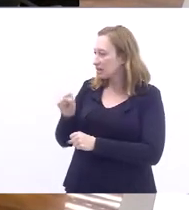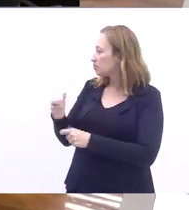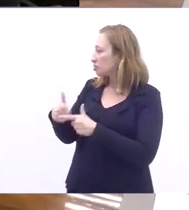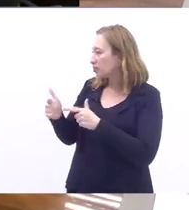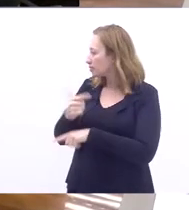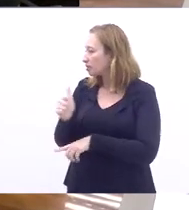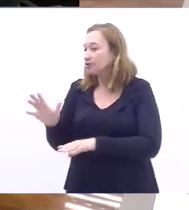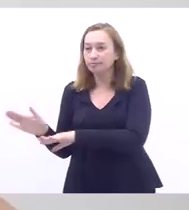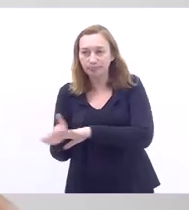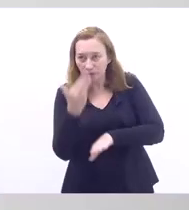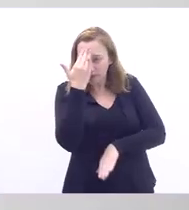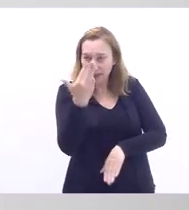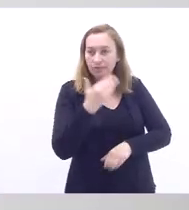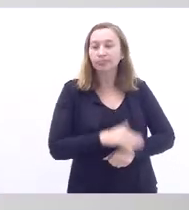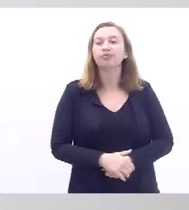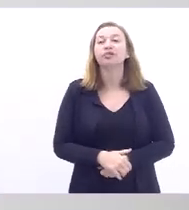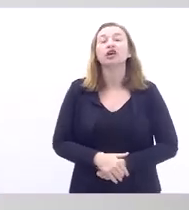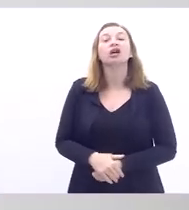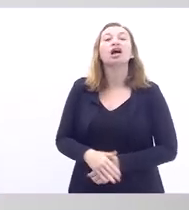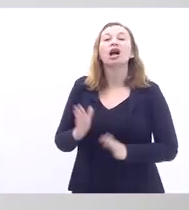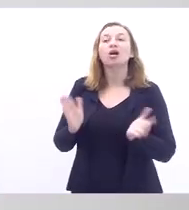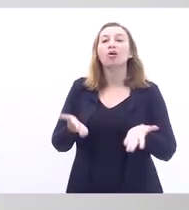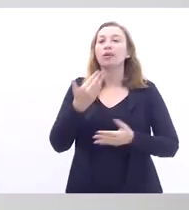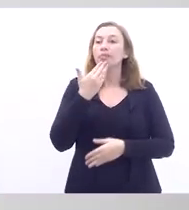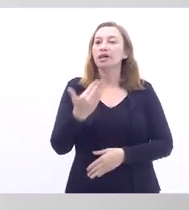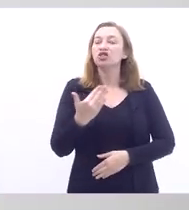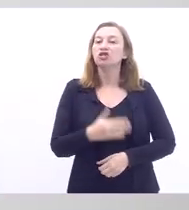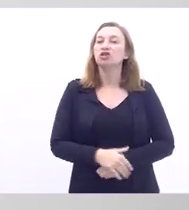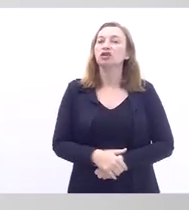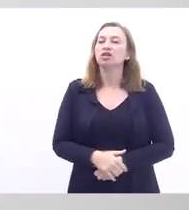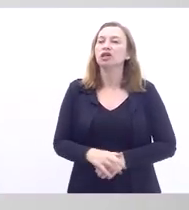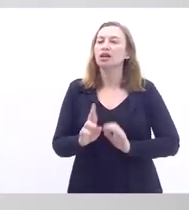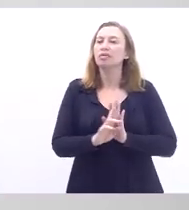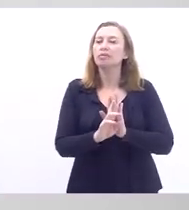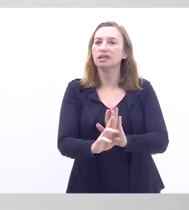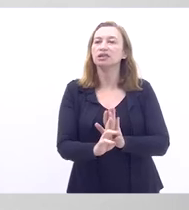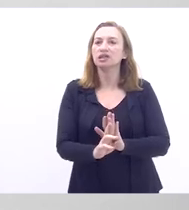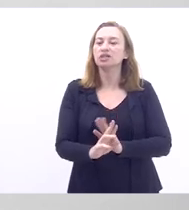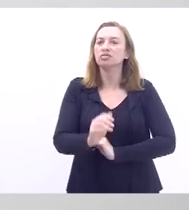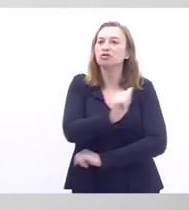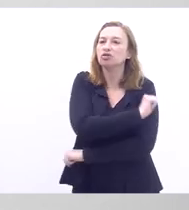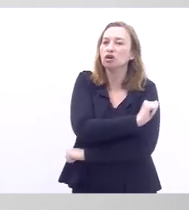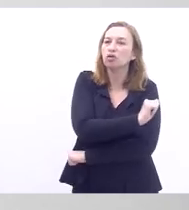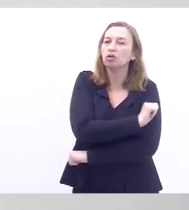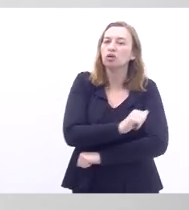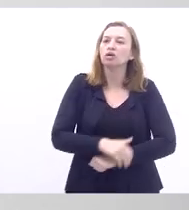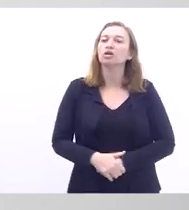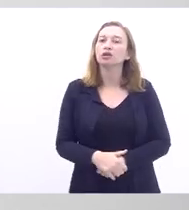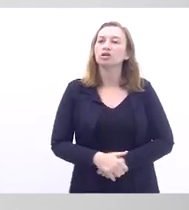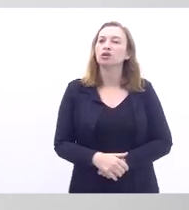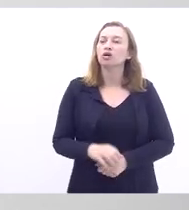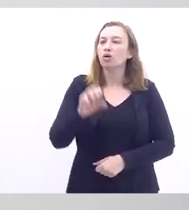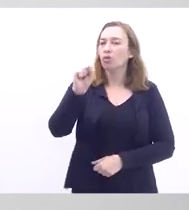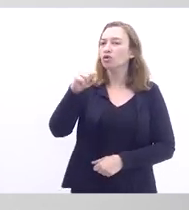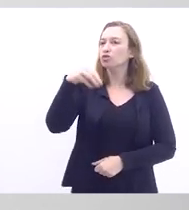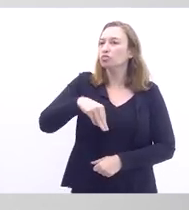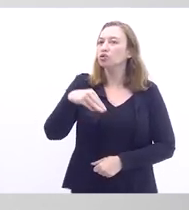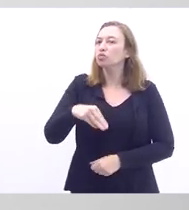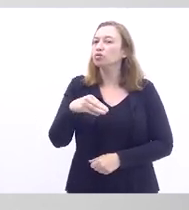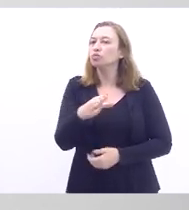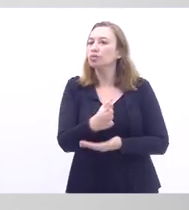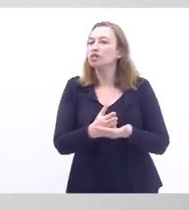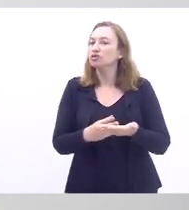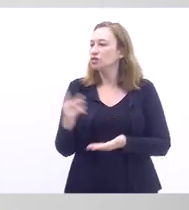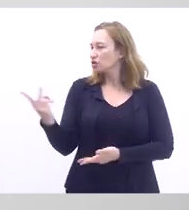obrigado então gostaria de passar agora para representação estudantil seja banho de oito minutos para